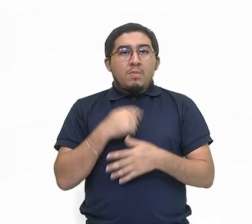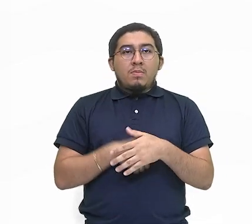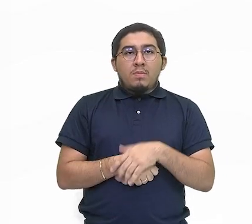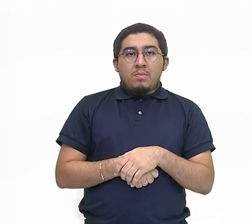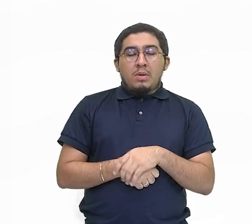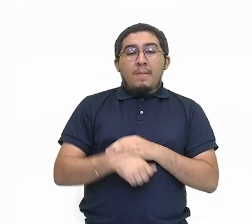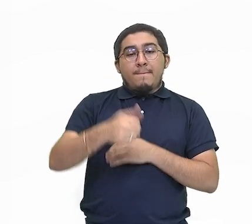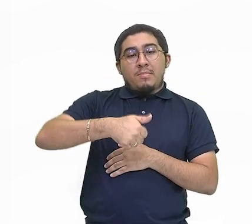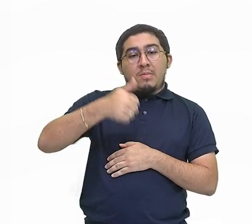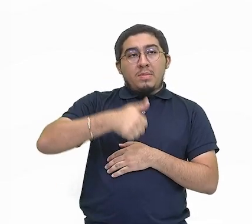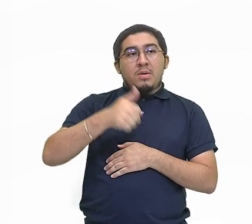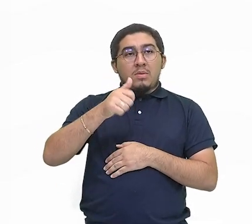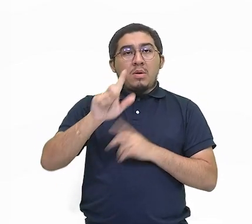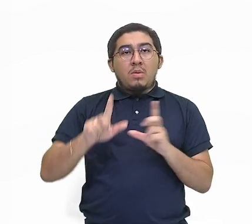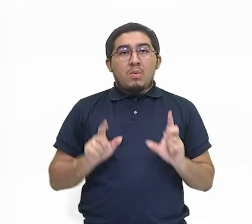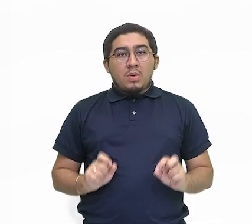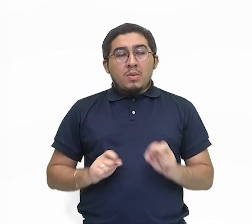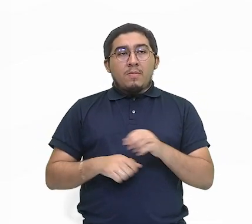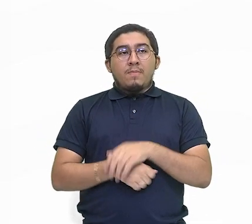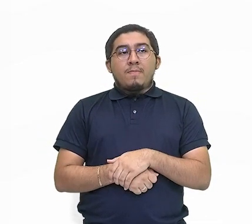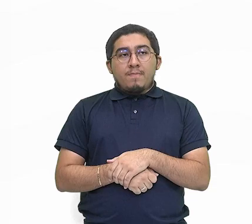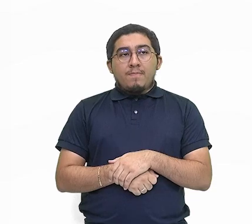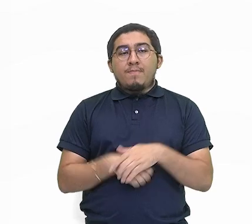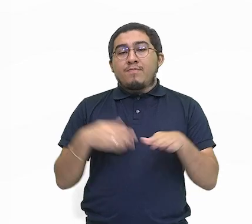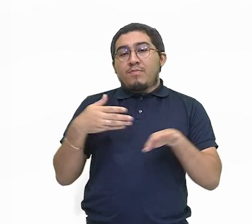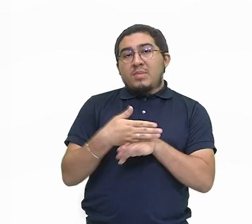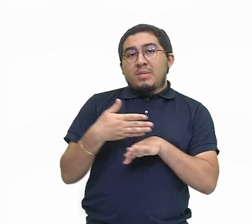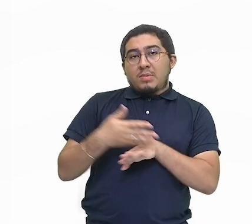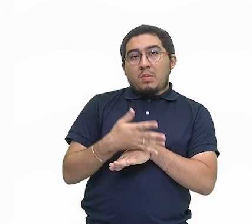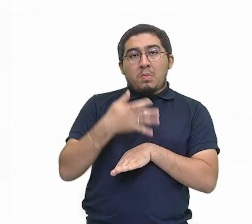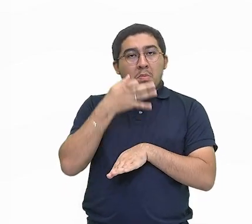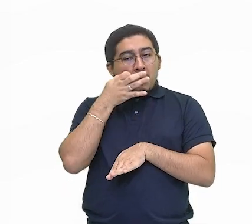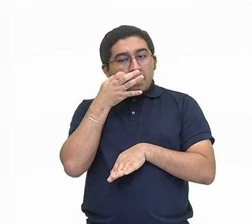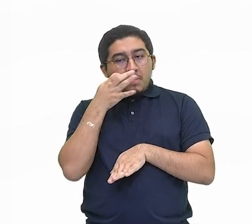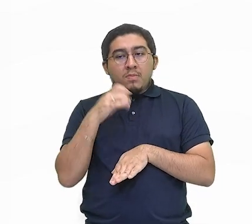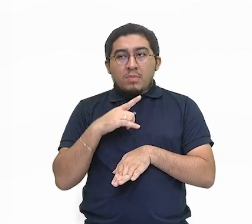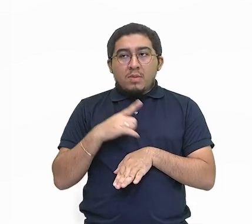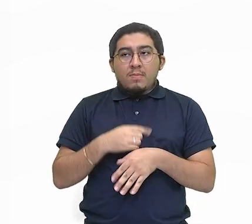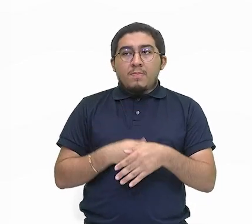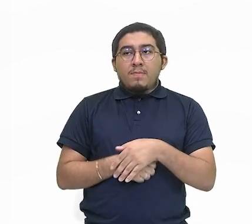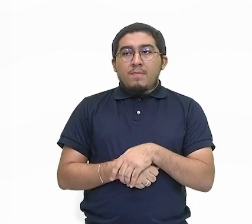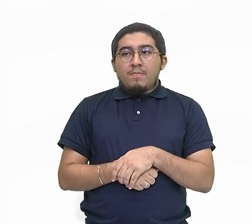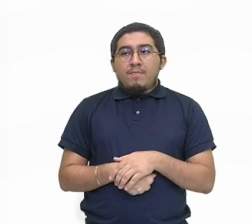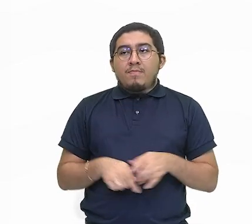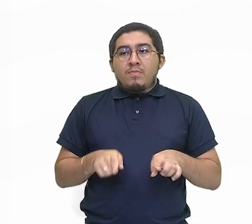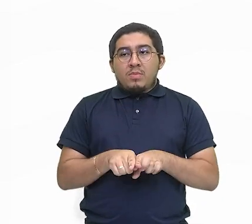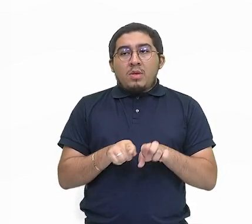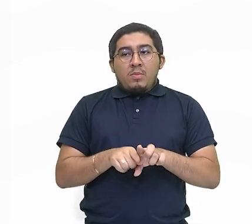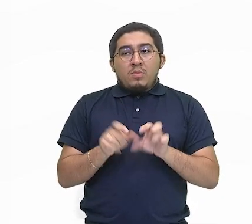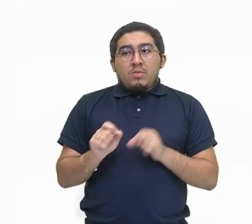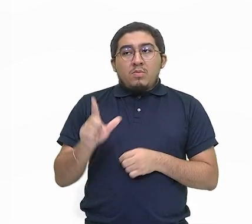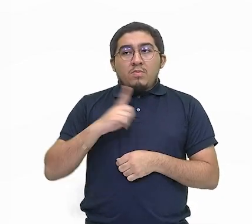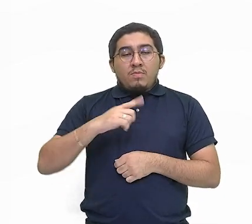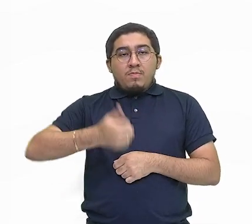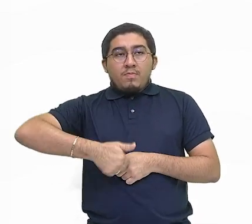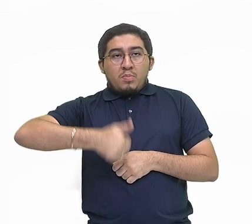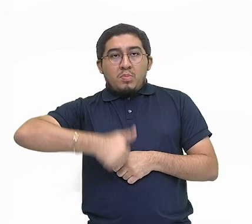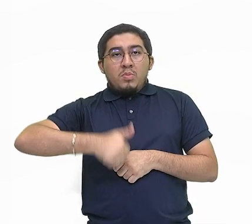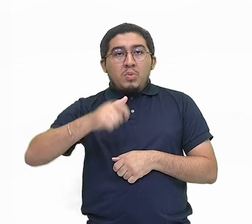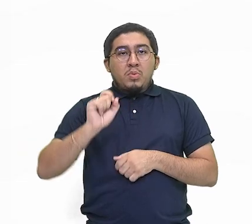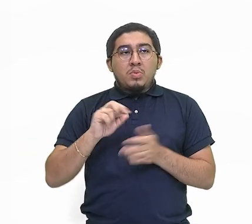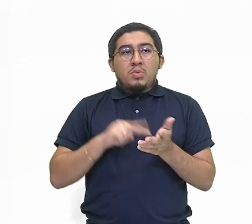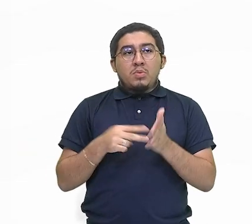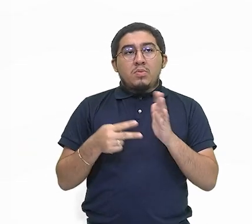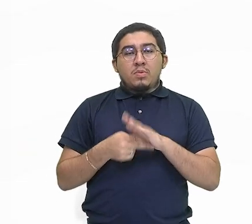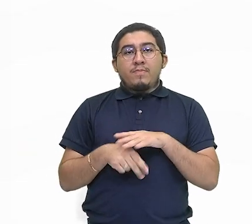1 trata do nível de presença. Para Giacomo Sani, o nível número 1 é aquele